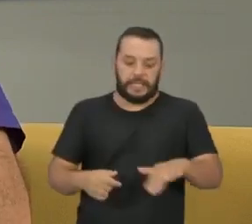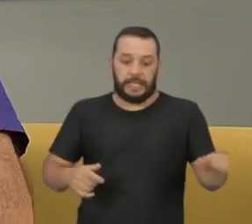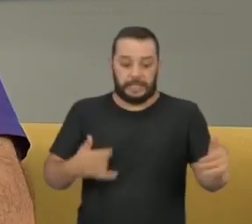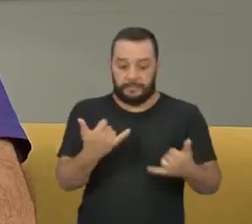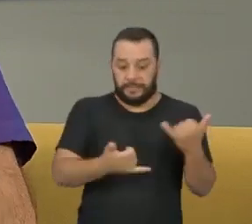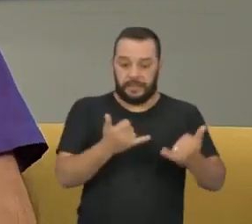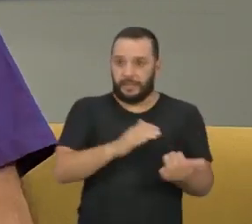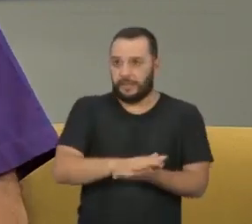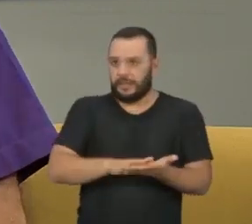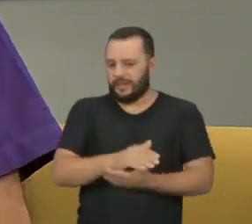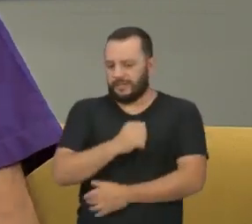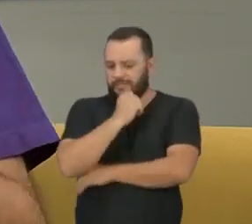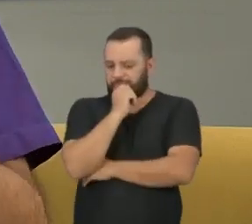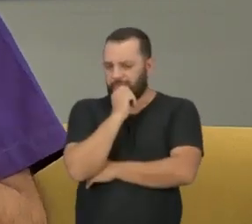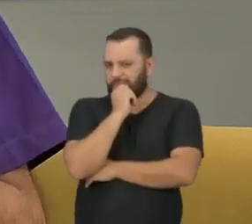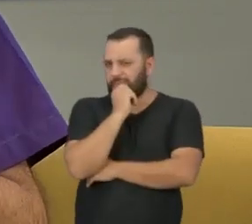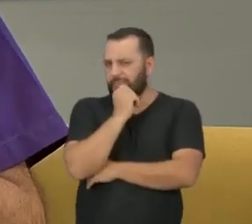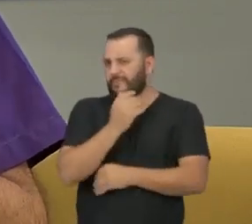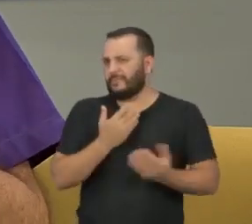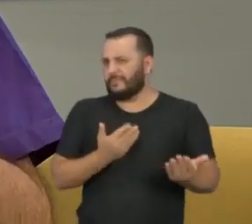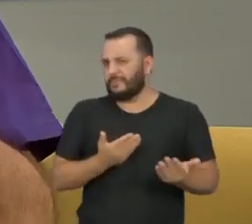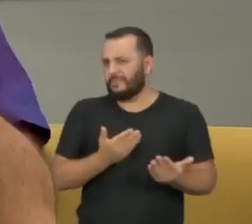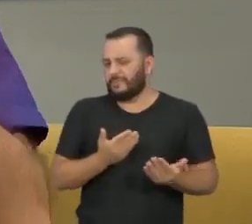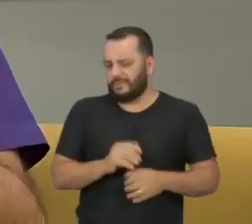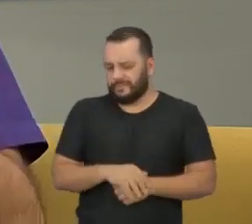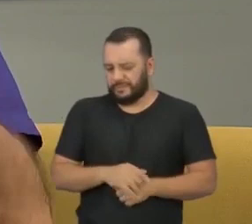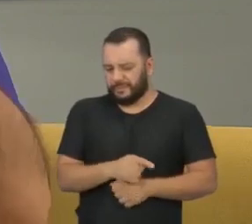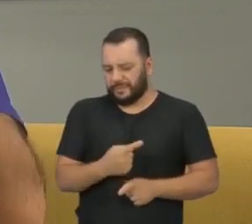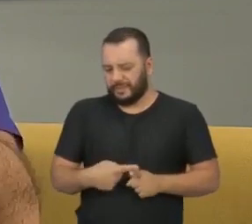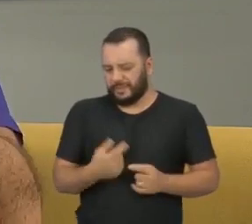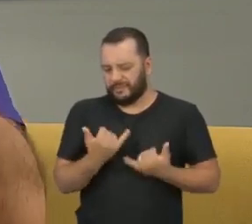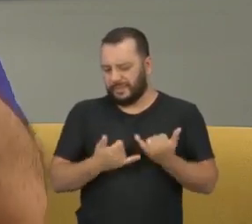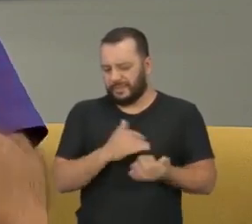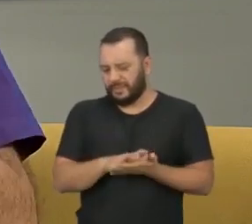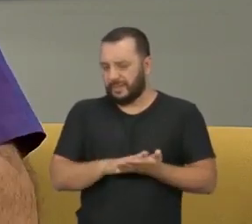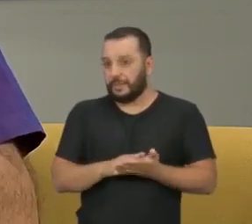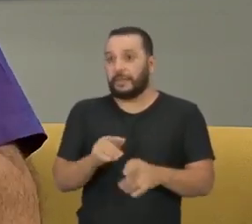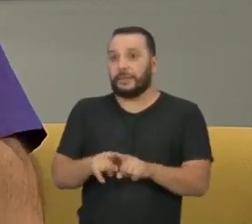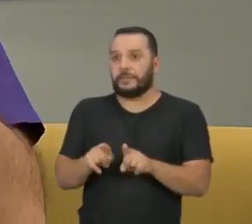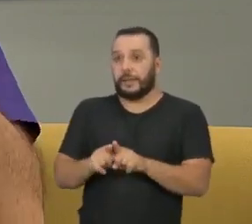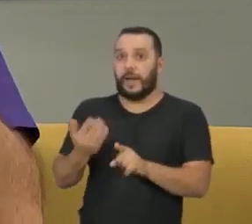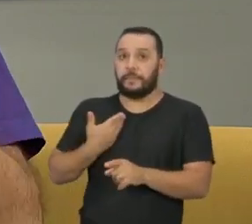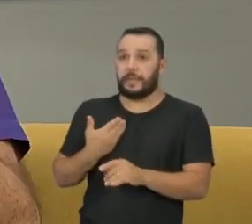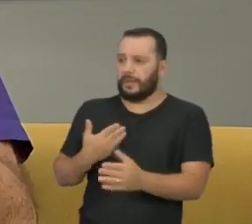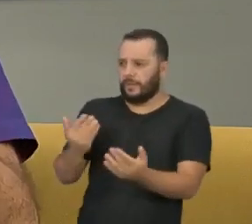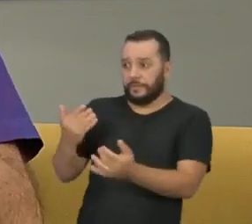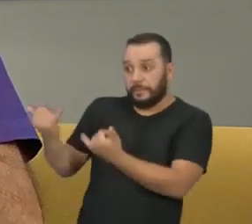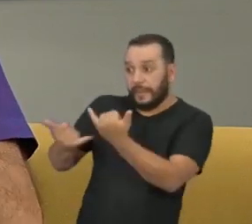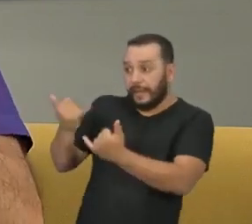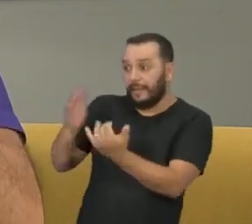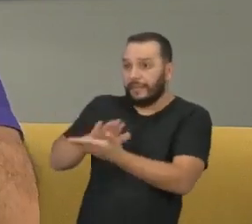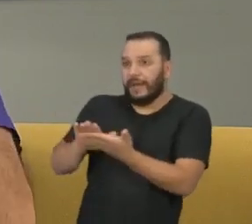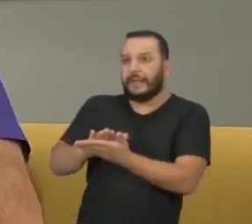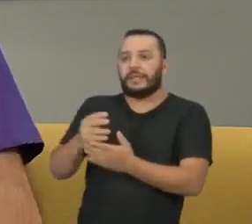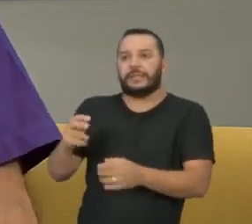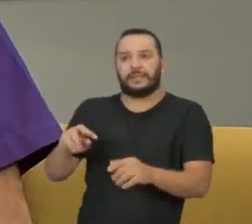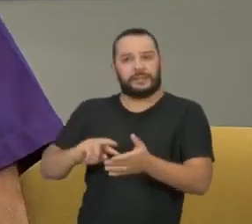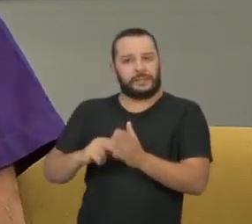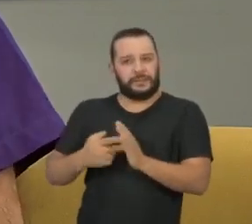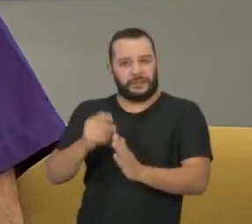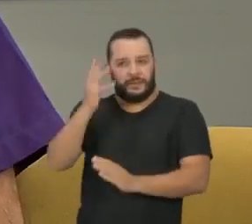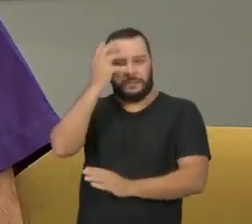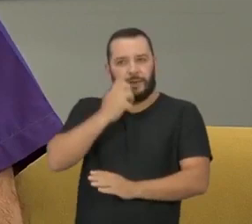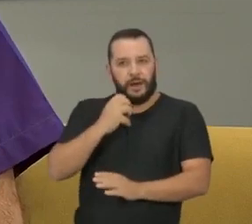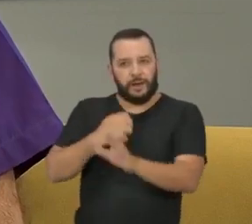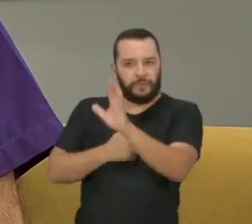gente levanta uma suspeita. Quando a gente para de brincar com o outro e consigo, certamente algo não muito